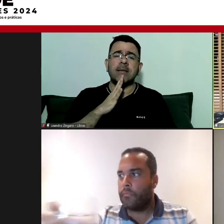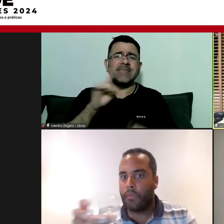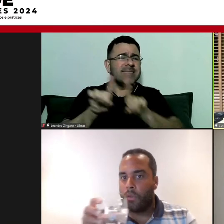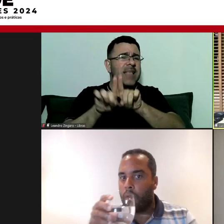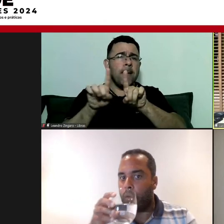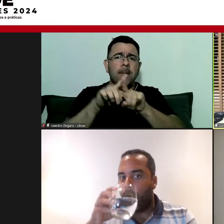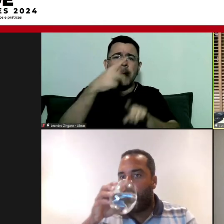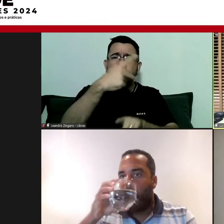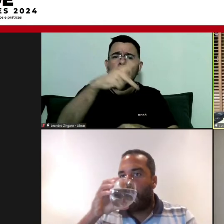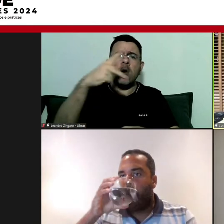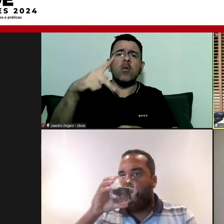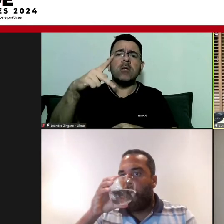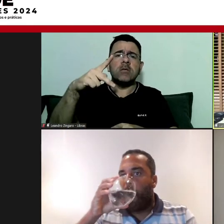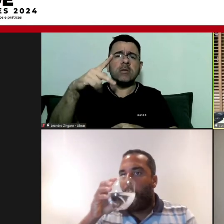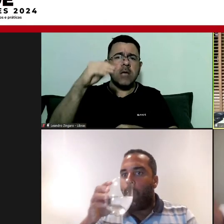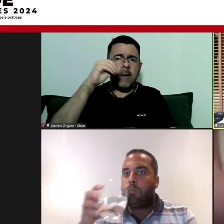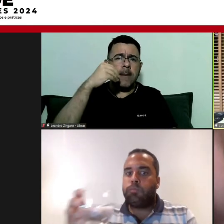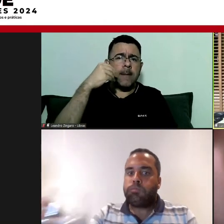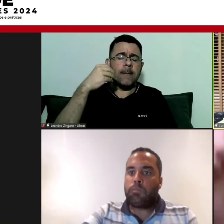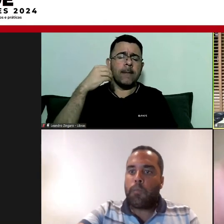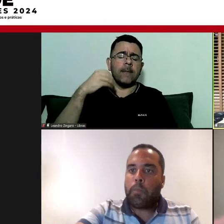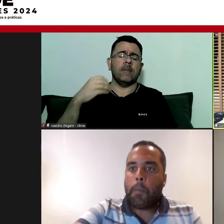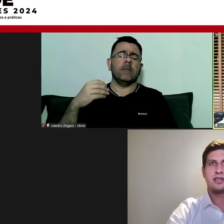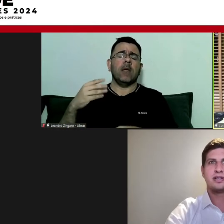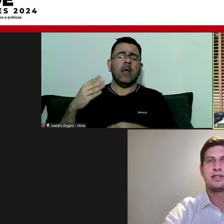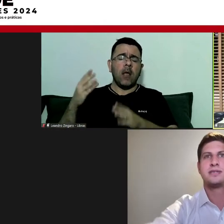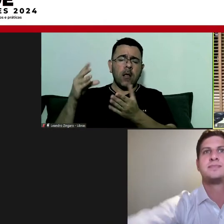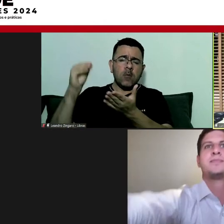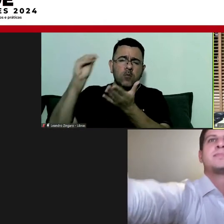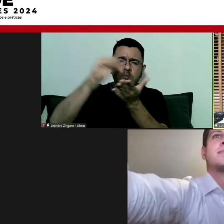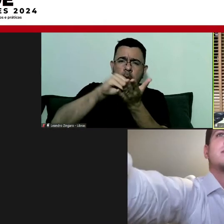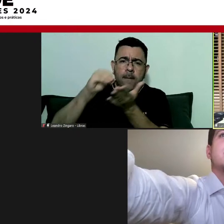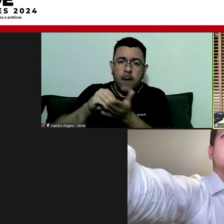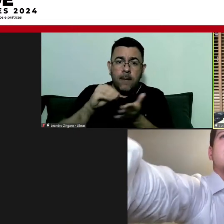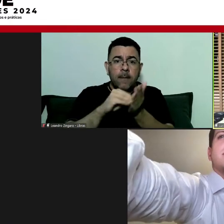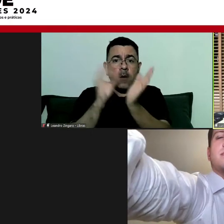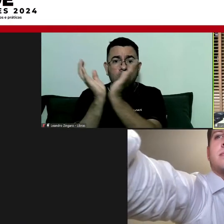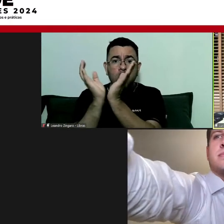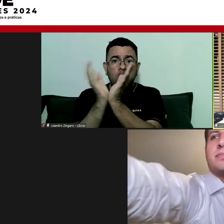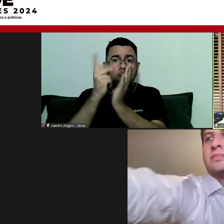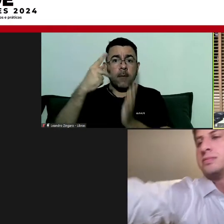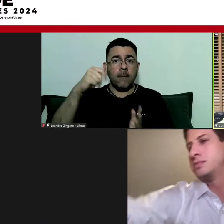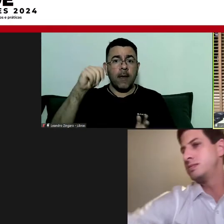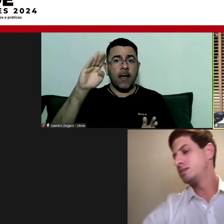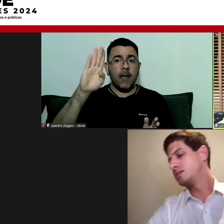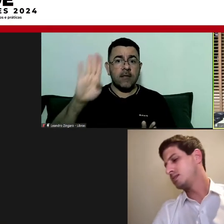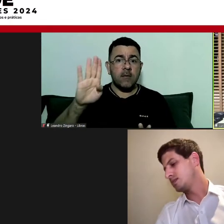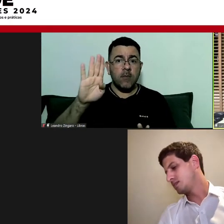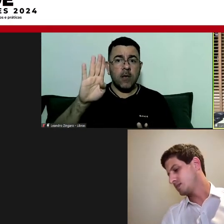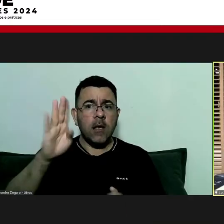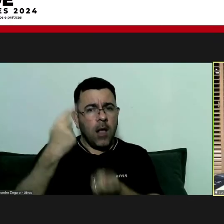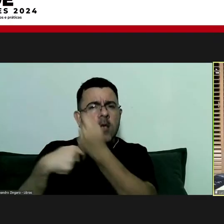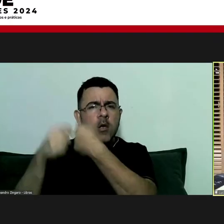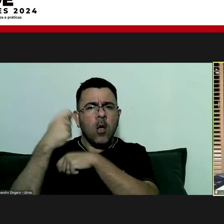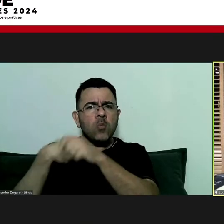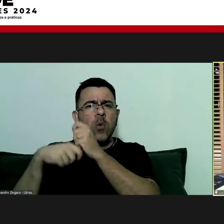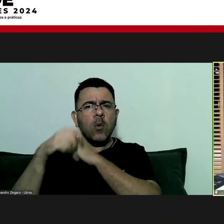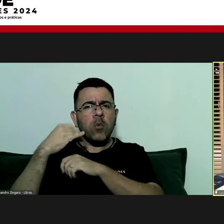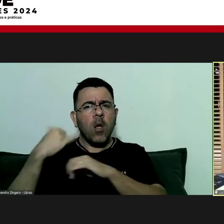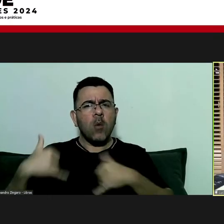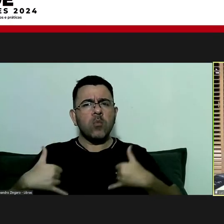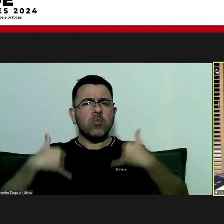que vem sendo implantadas pelo partido socialista brasileiro nas gestões de sucesso que tem pelo